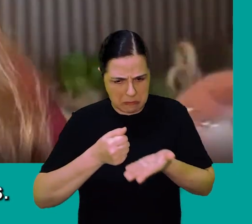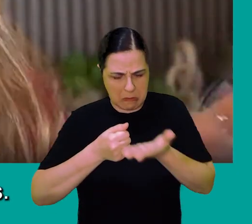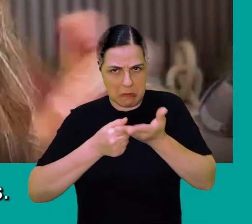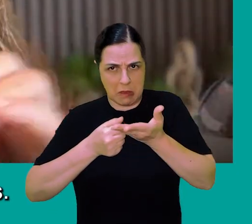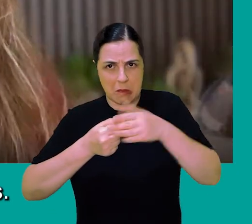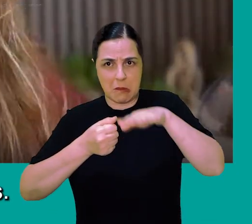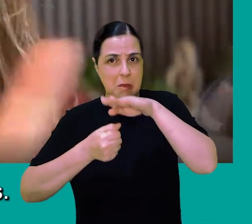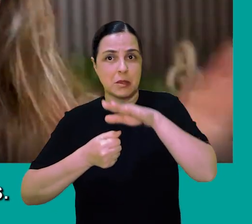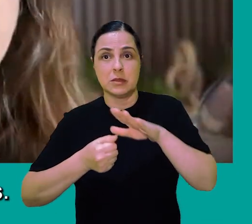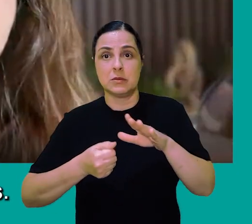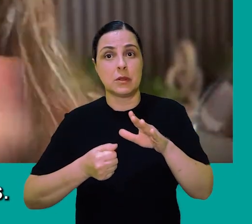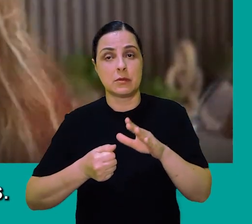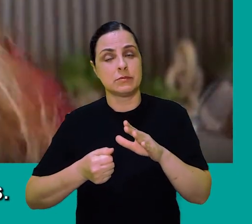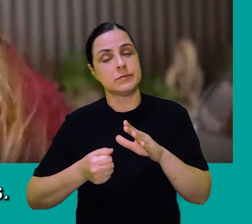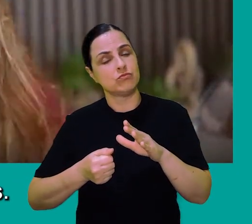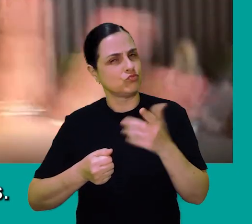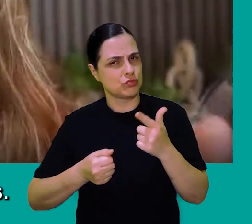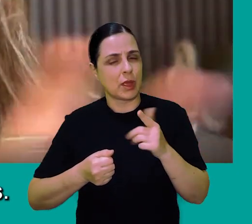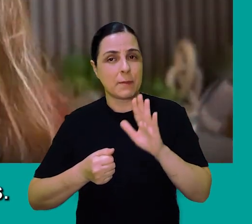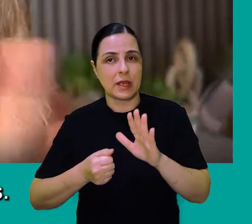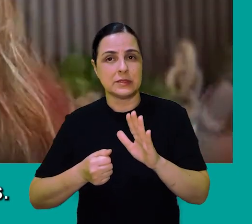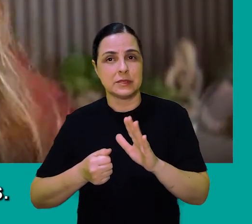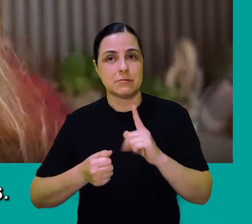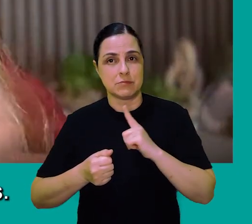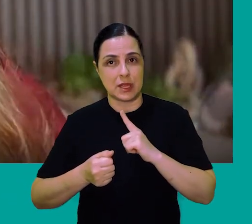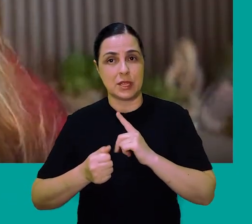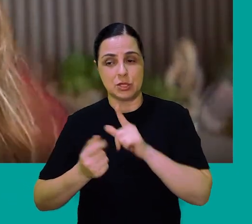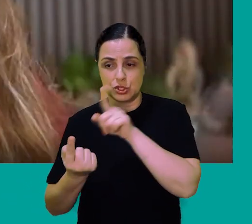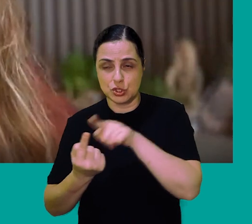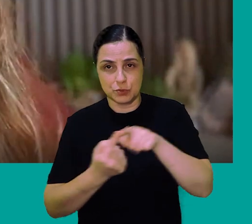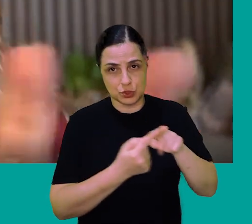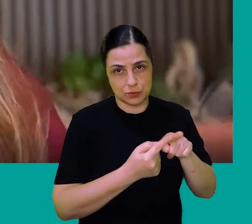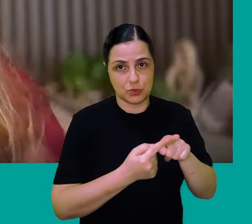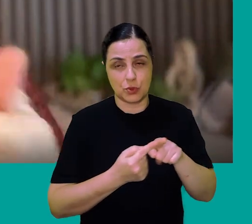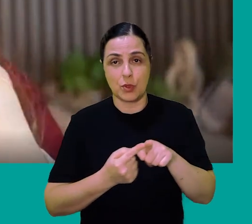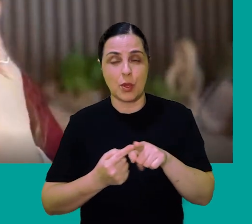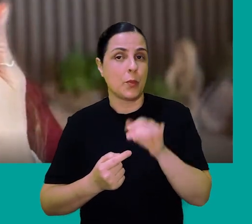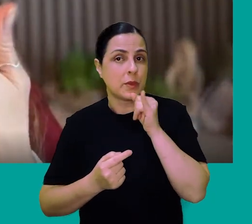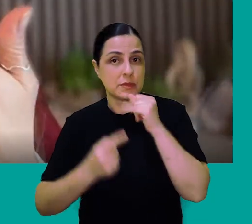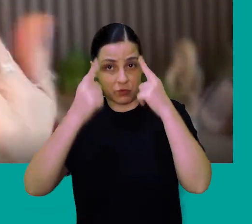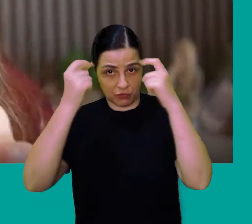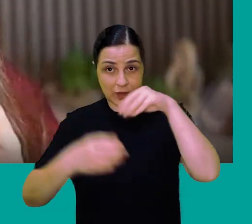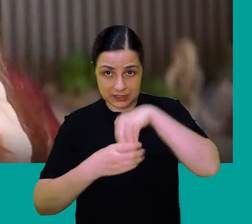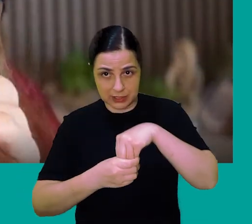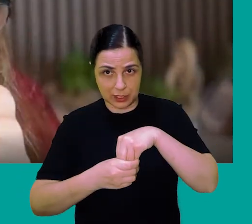nomenclaturas diferentes, vamos dizer assim, para tipos de agressões, violências. Vamos colocar no pacote da violência, né?